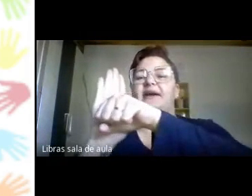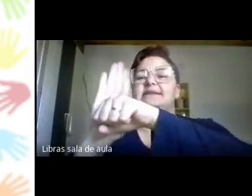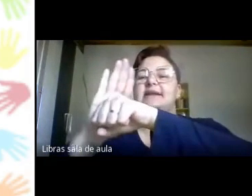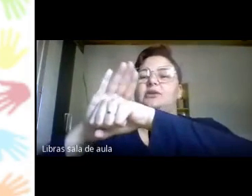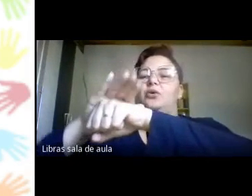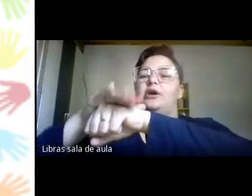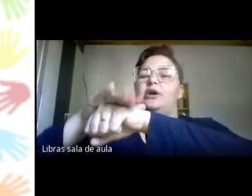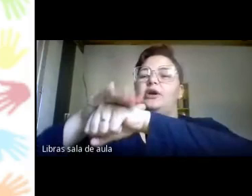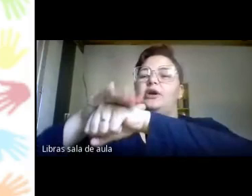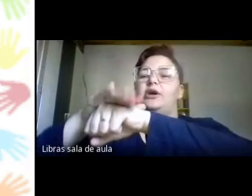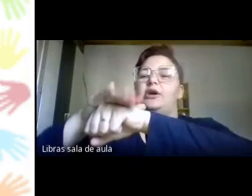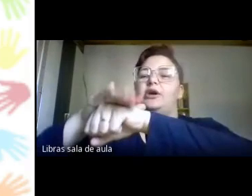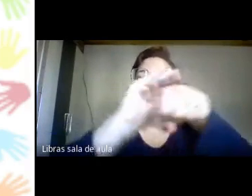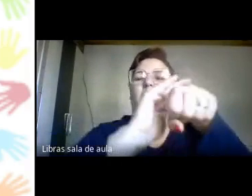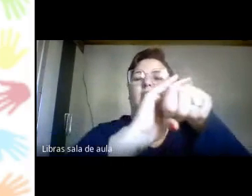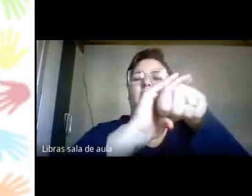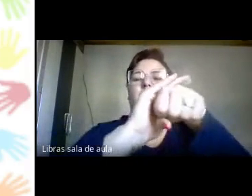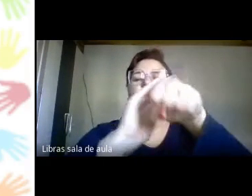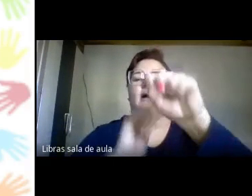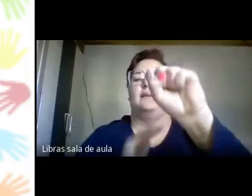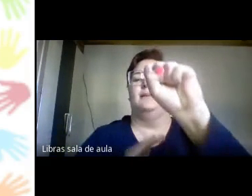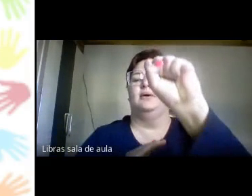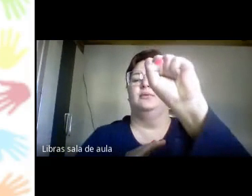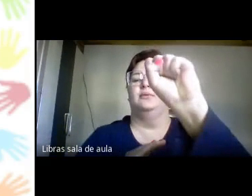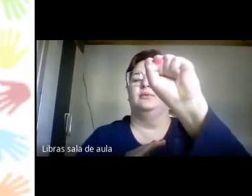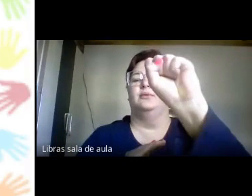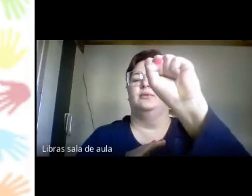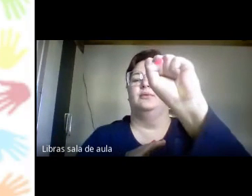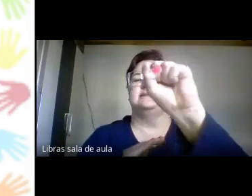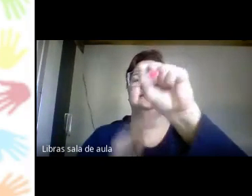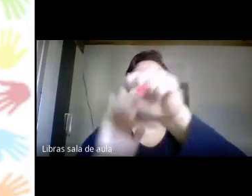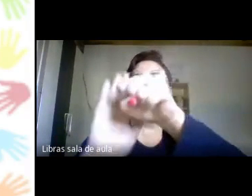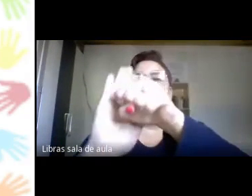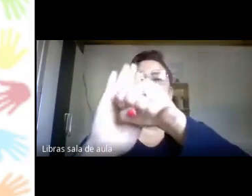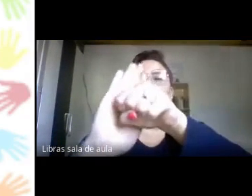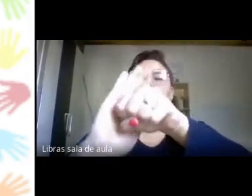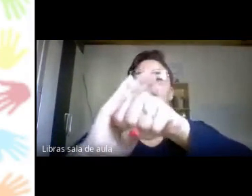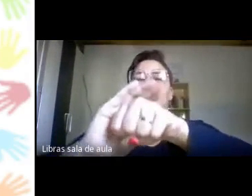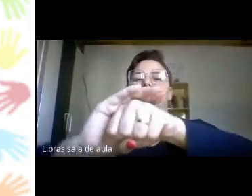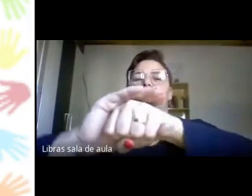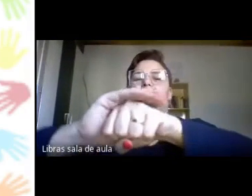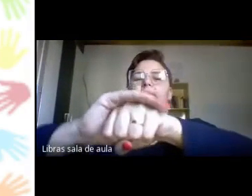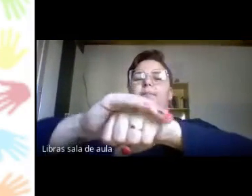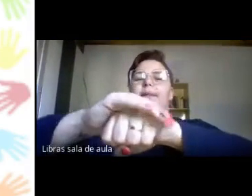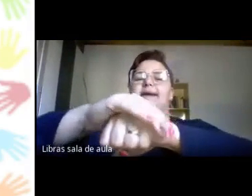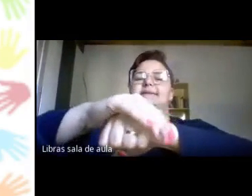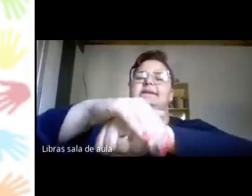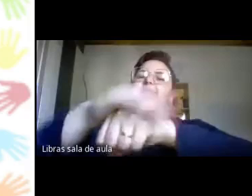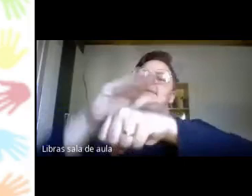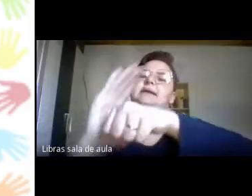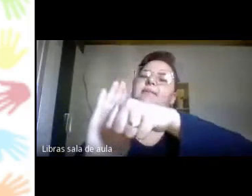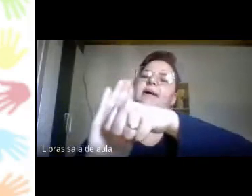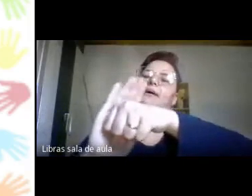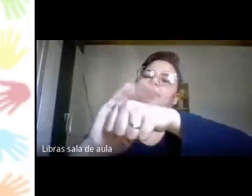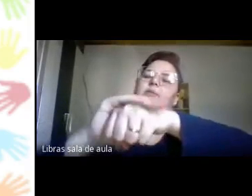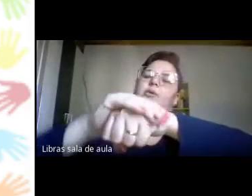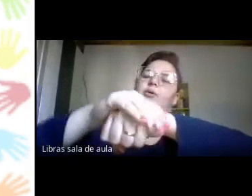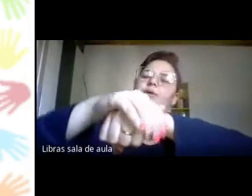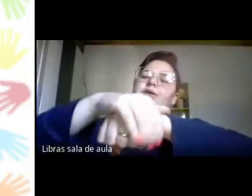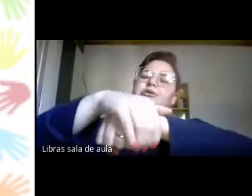Também fazem noite assim, ó. A mão em S e a outra passa em